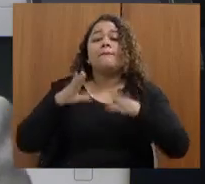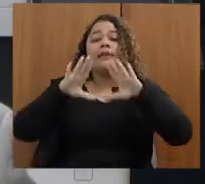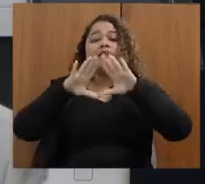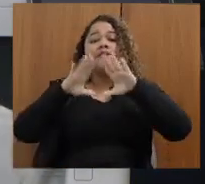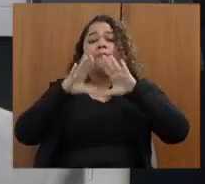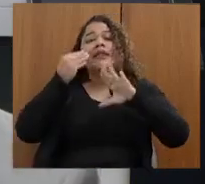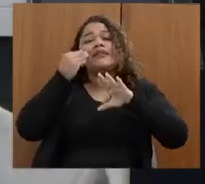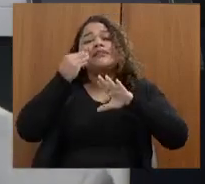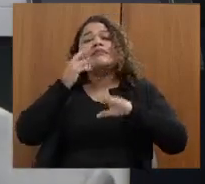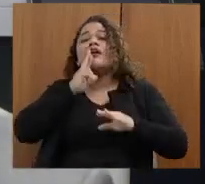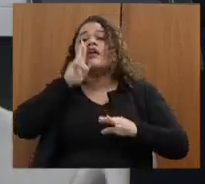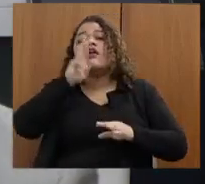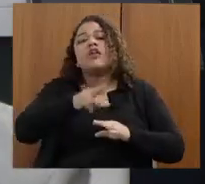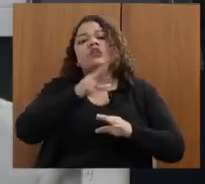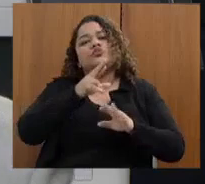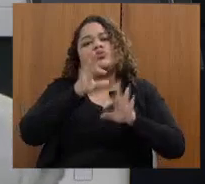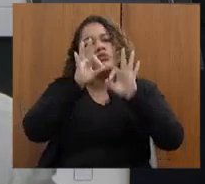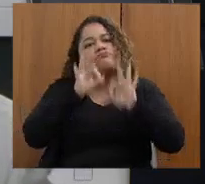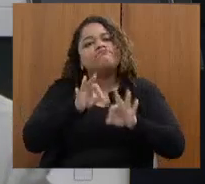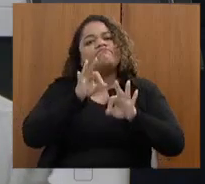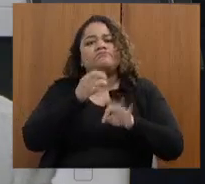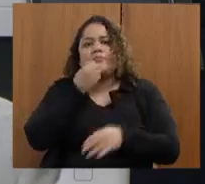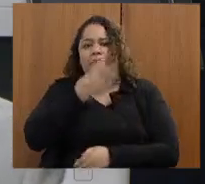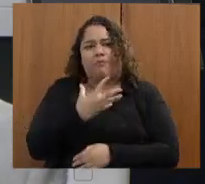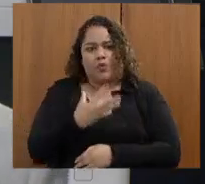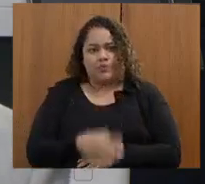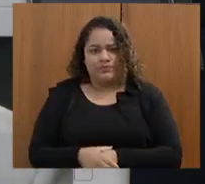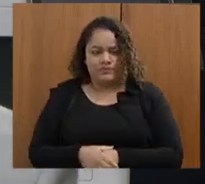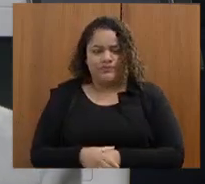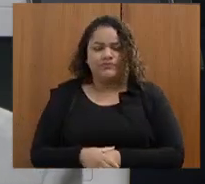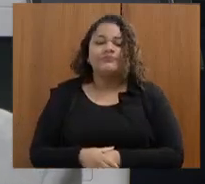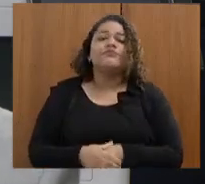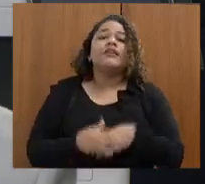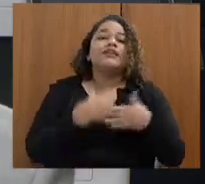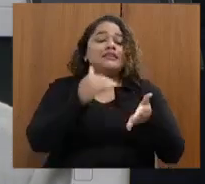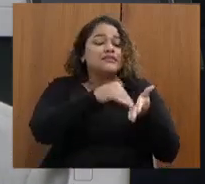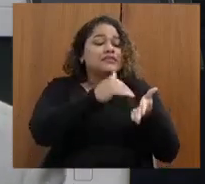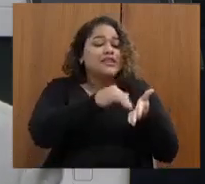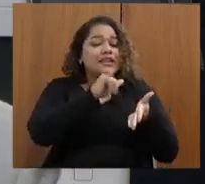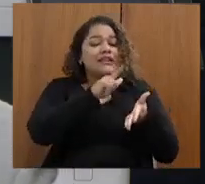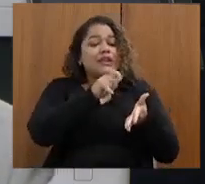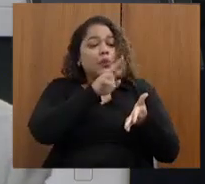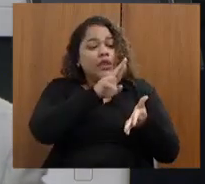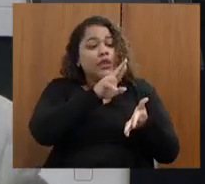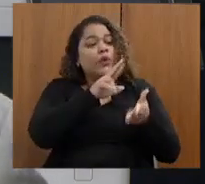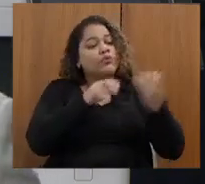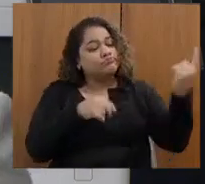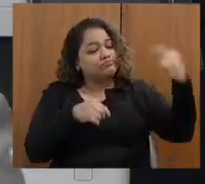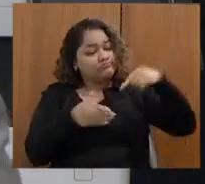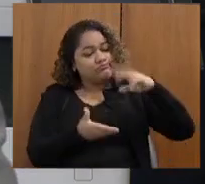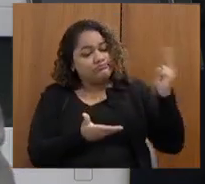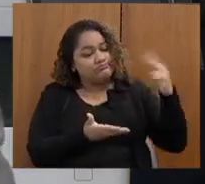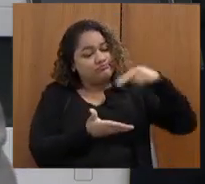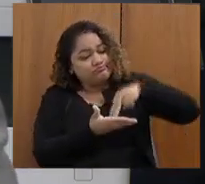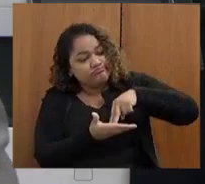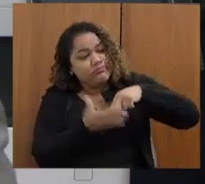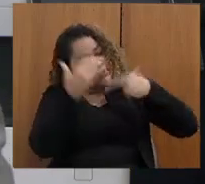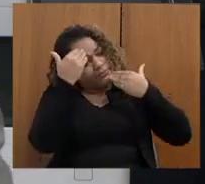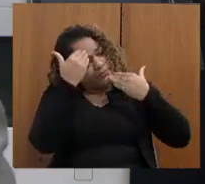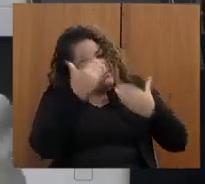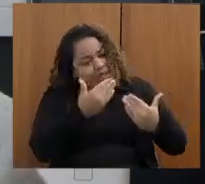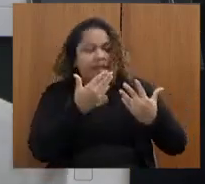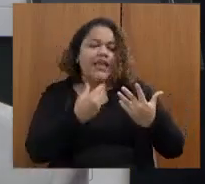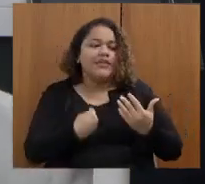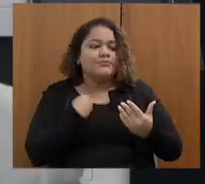com bons resultados secretário Igor muito bem-vindo muito obrigado pela participação presença Desde já agradeço também a